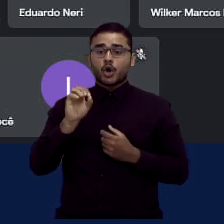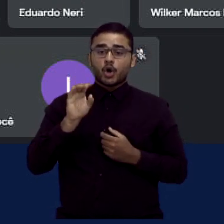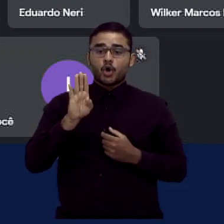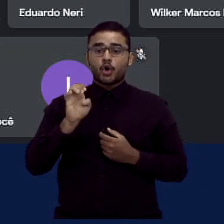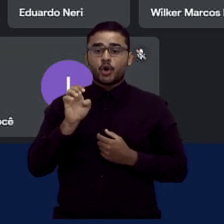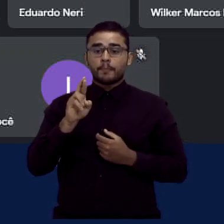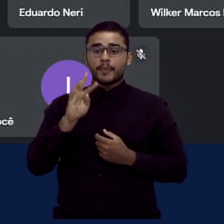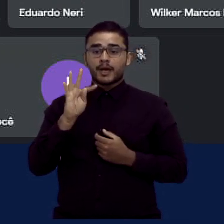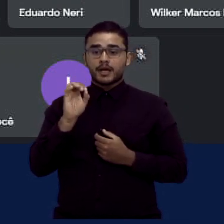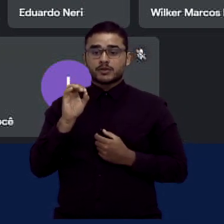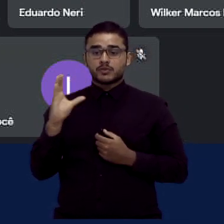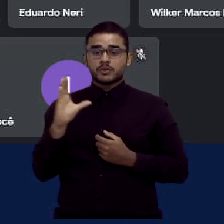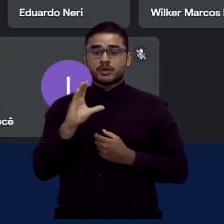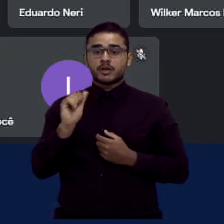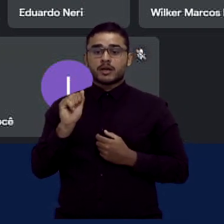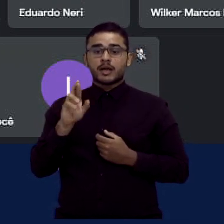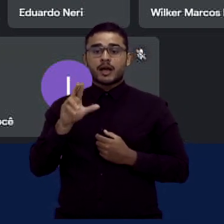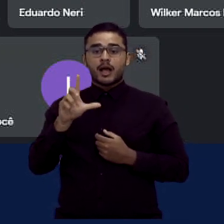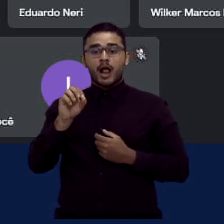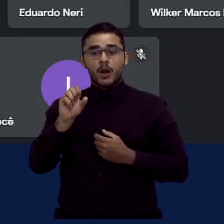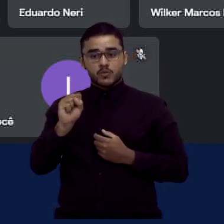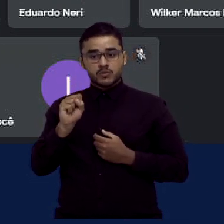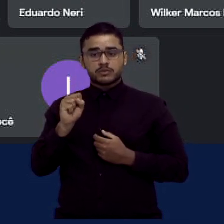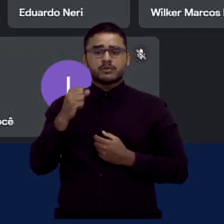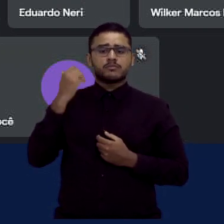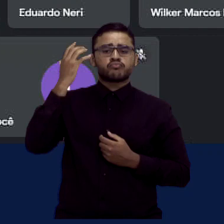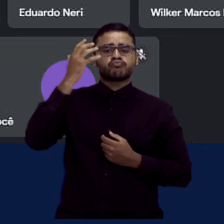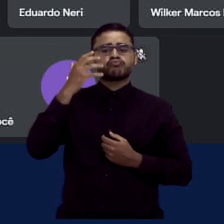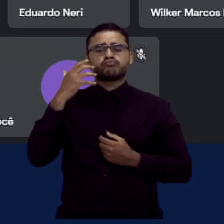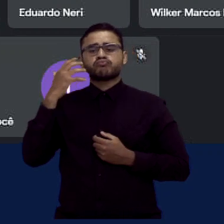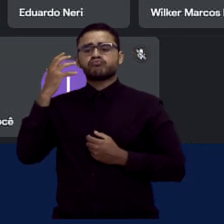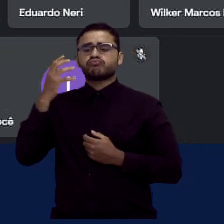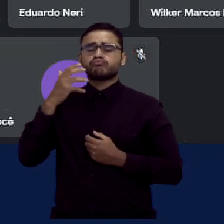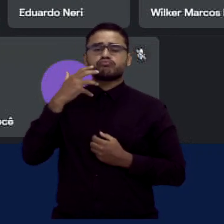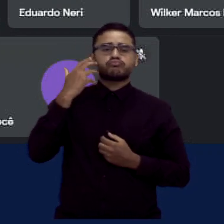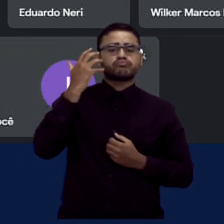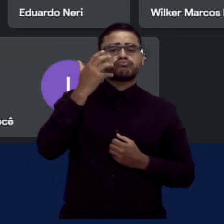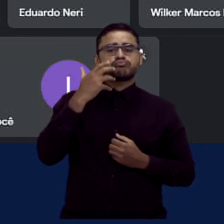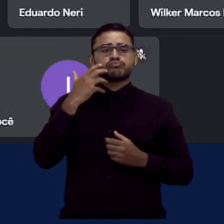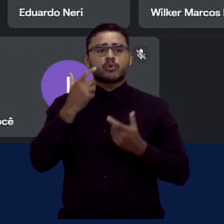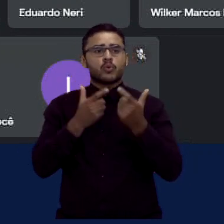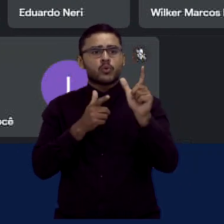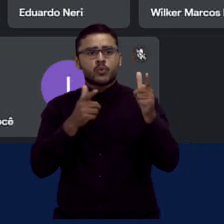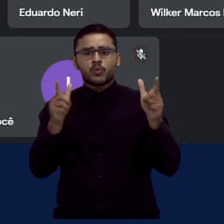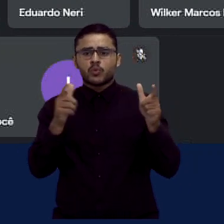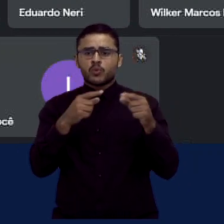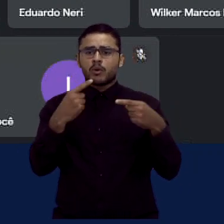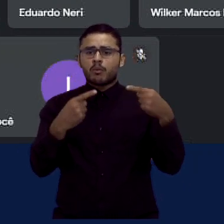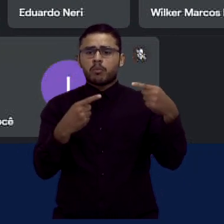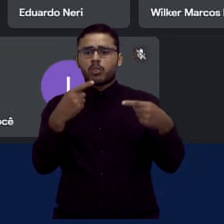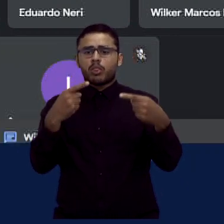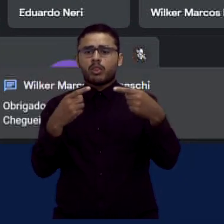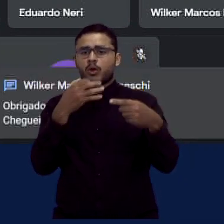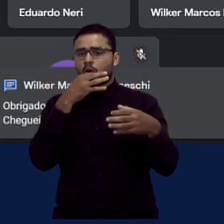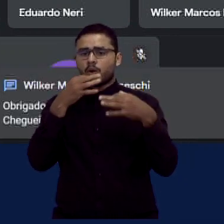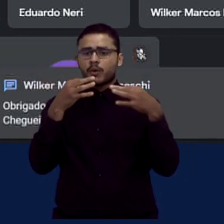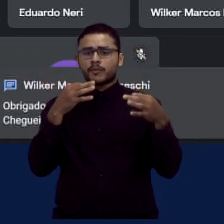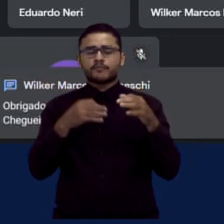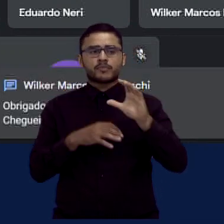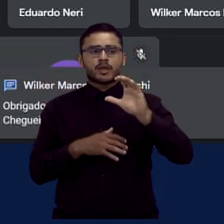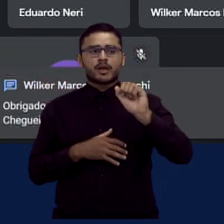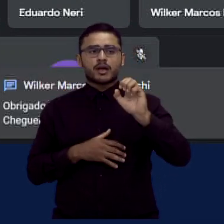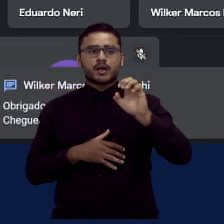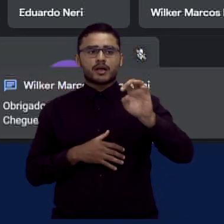bem. Mesmo fazendo músicas em que ele dava apoio a colegas que tinham uma opinião política mais forte, como é o caso do